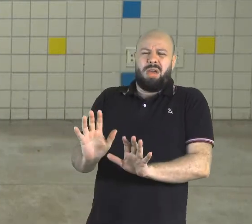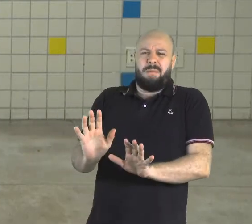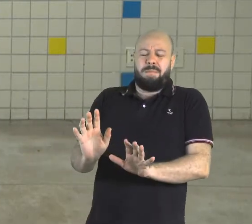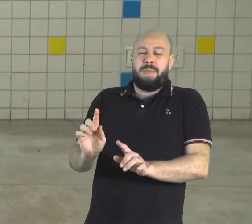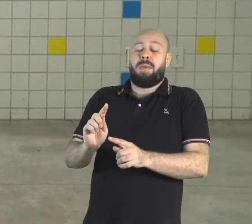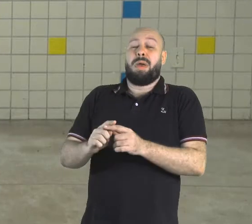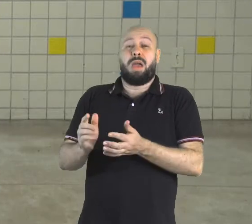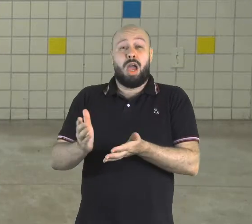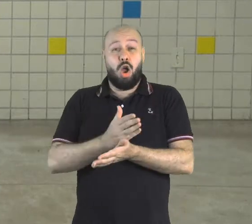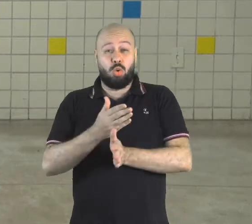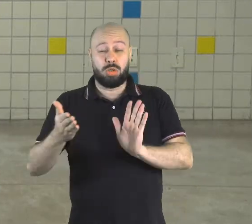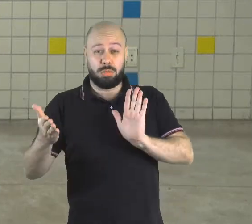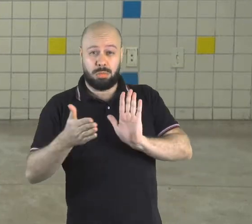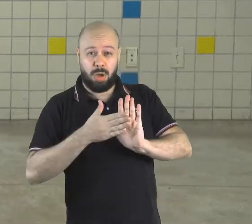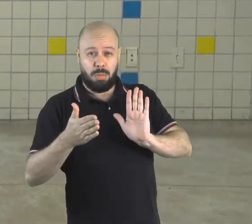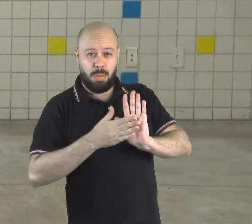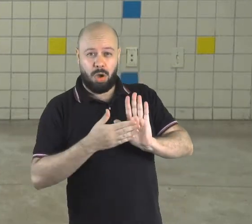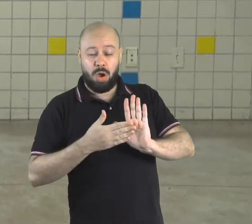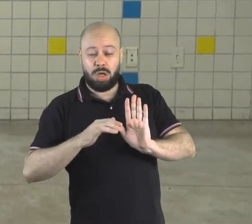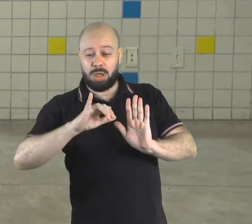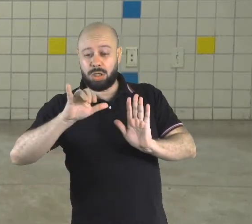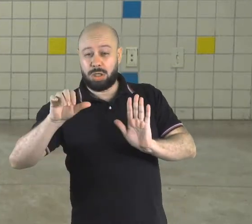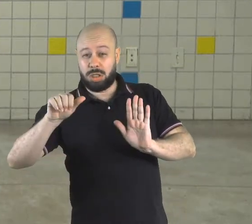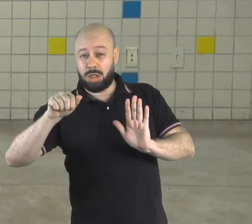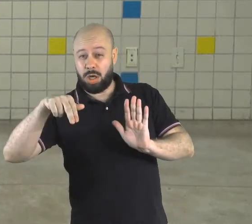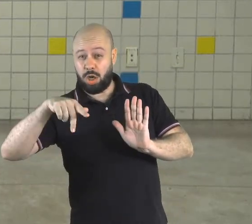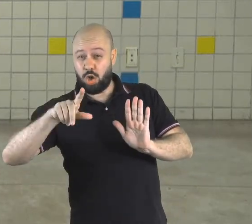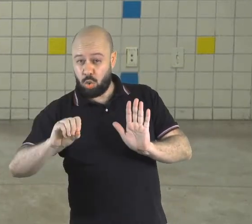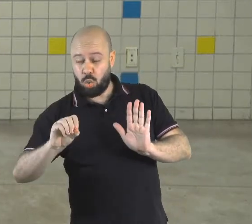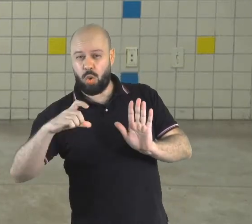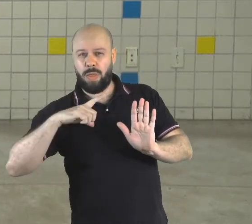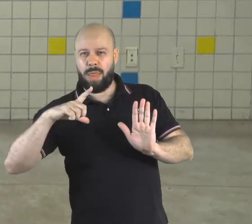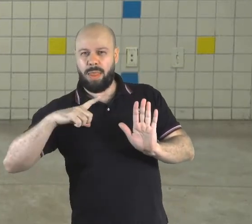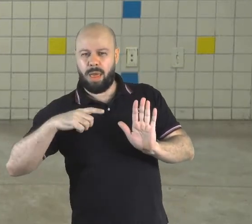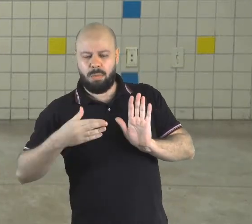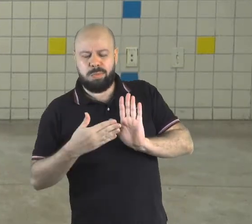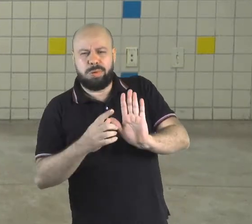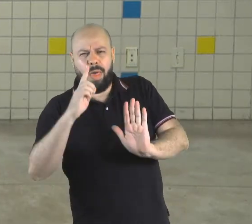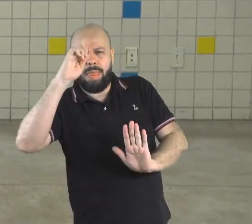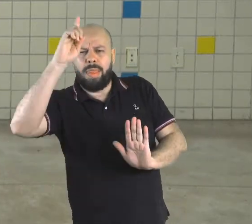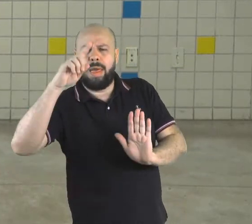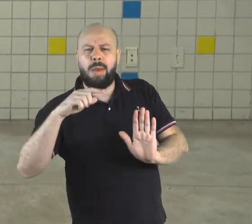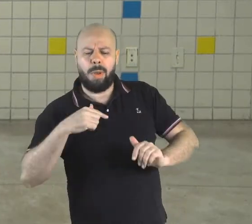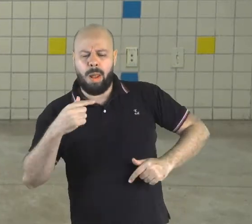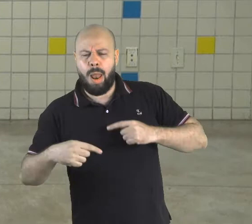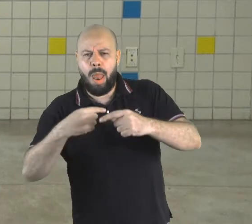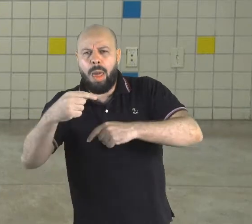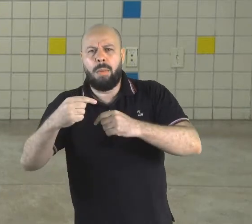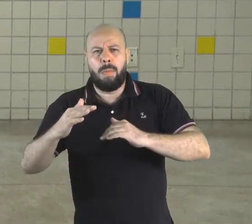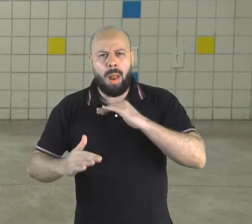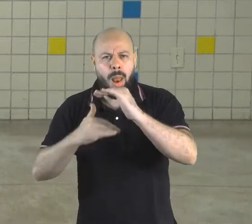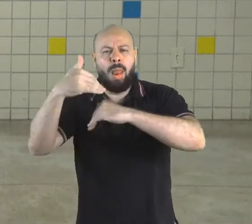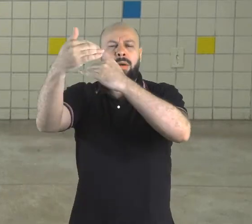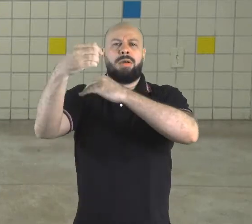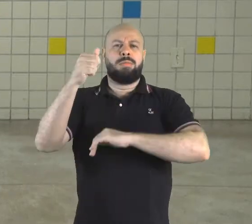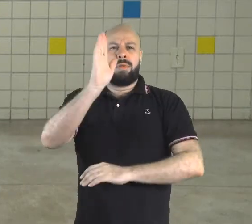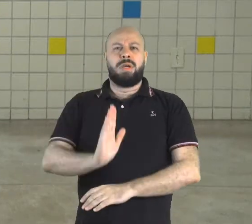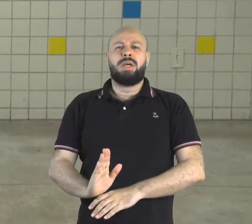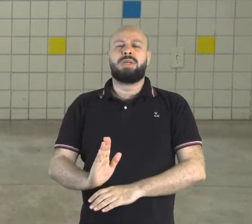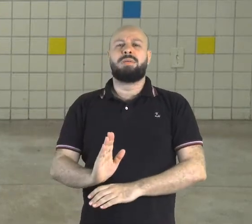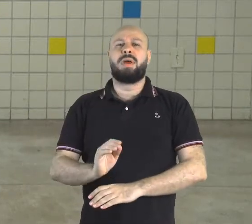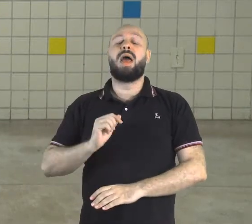das propostas que Jango oferecia, que Jango tinha como ideia para desenvolvimento do país, era